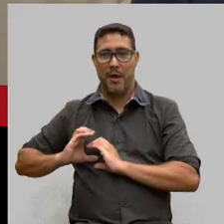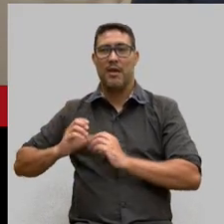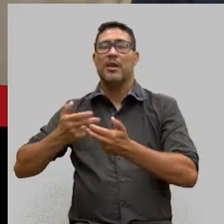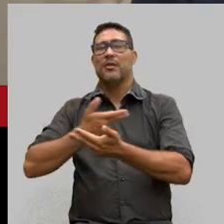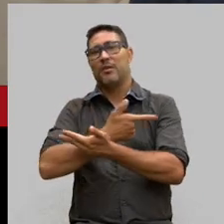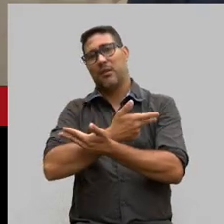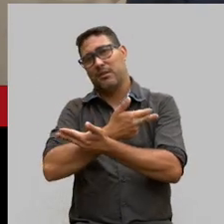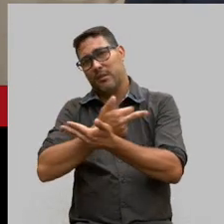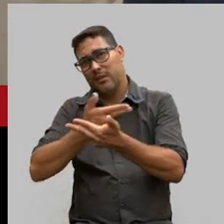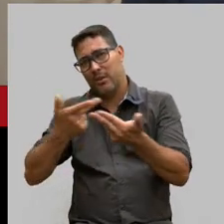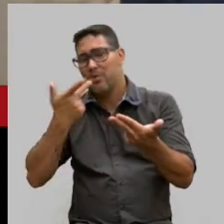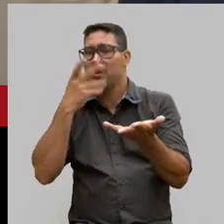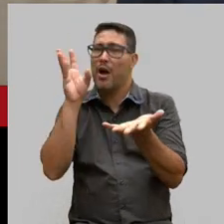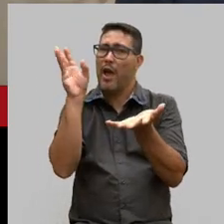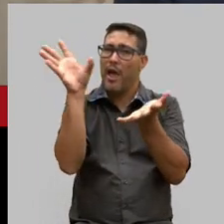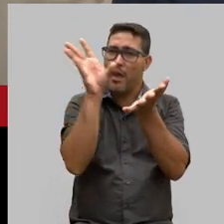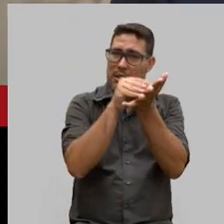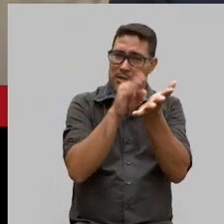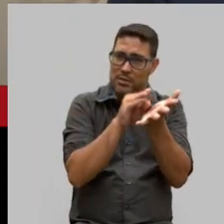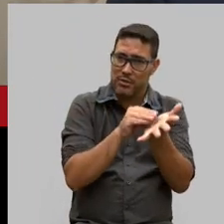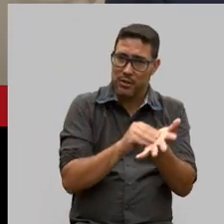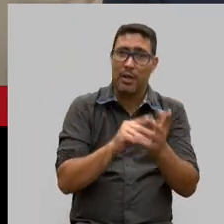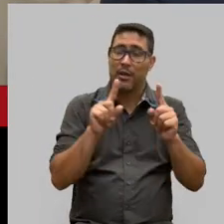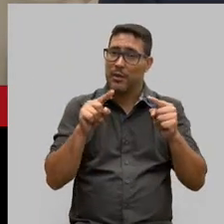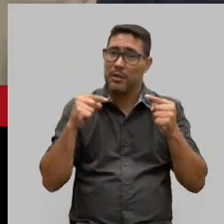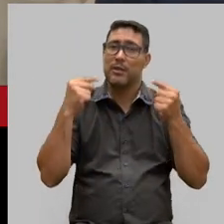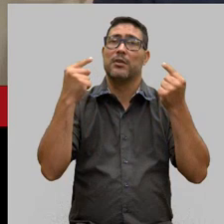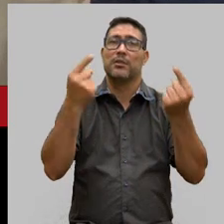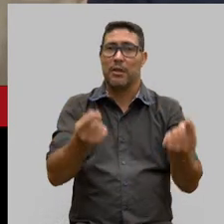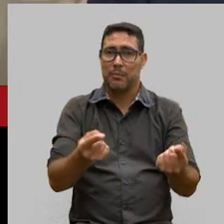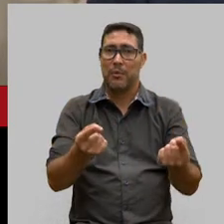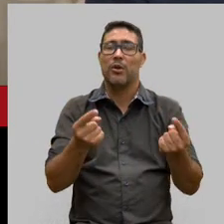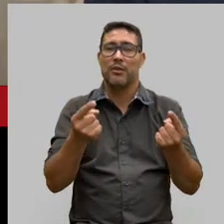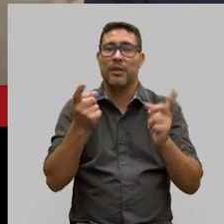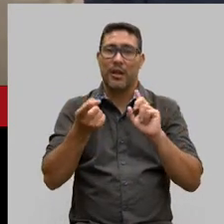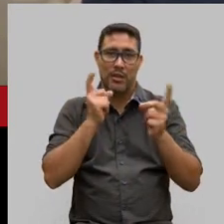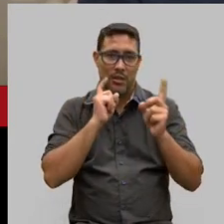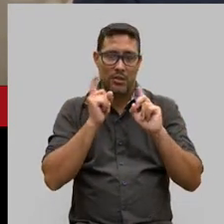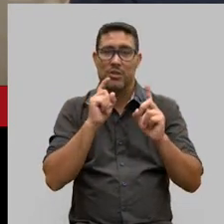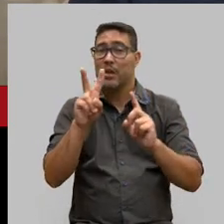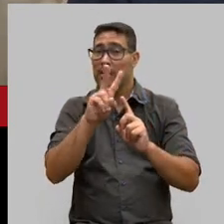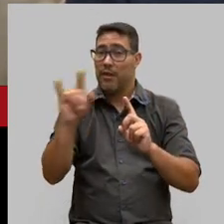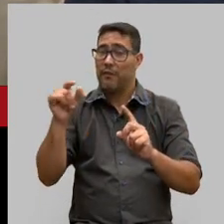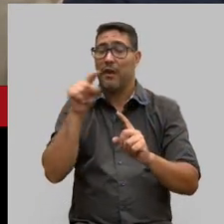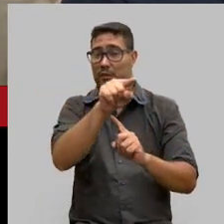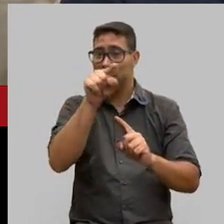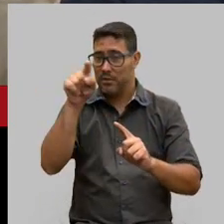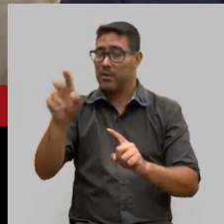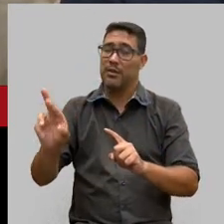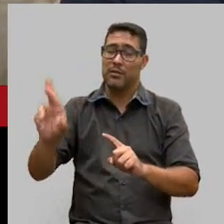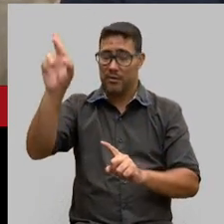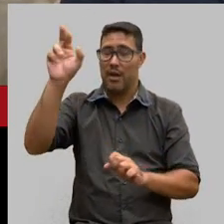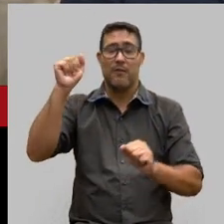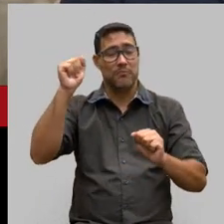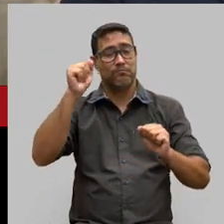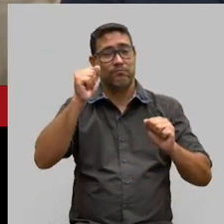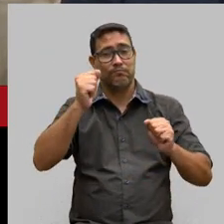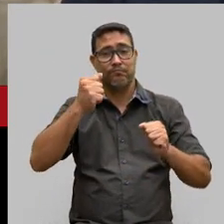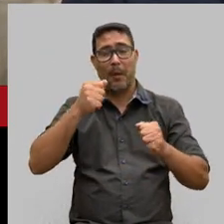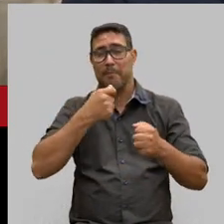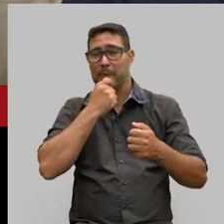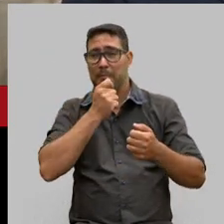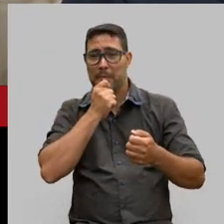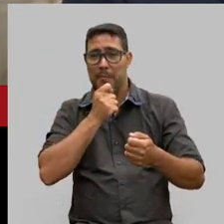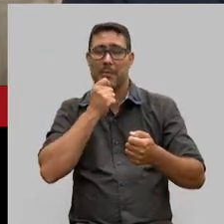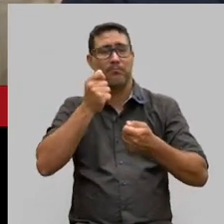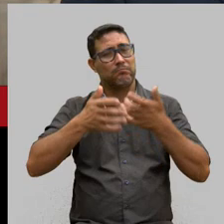só registrar mas depois num parte da audiência eh será dado a fala a vocês ao público todo mundo quiser falar